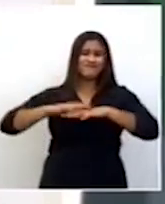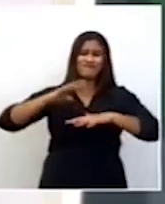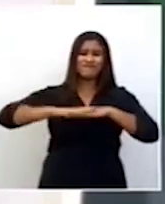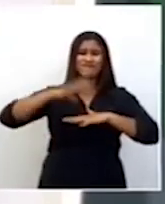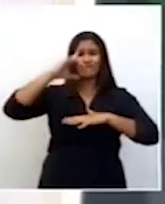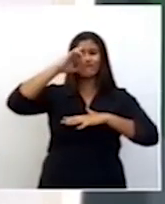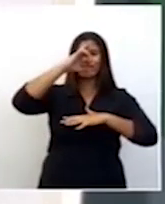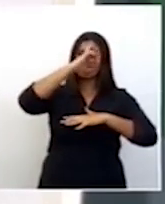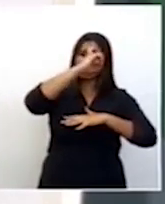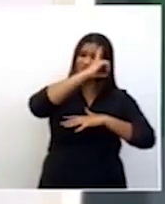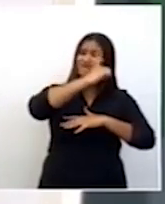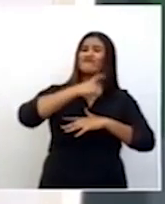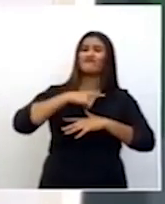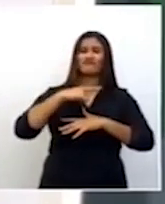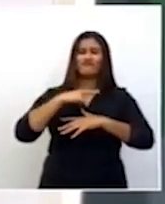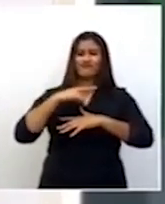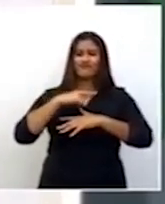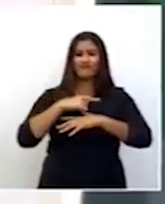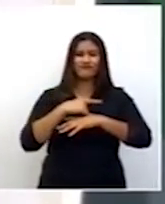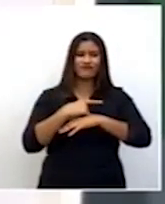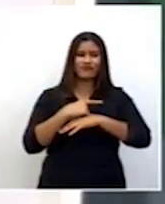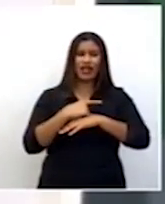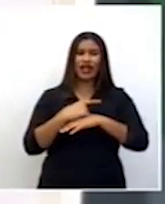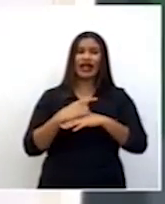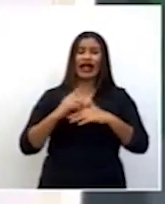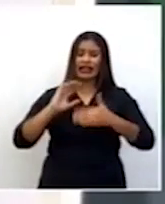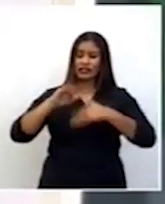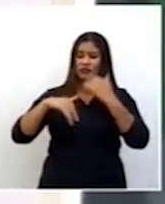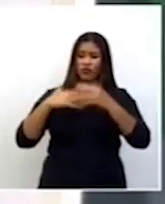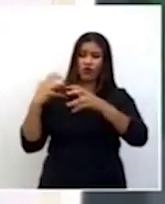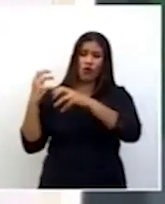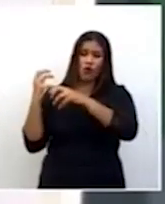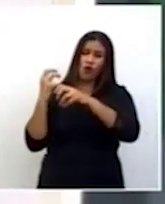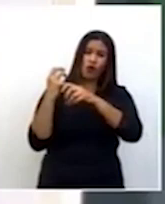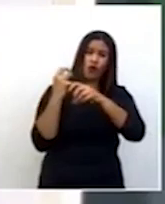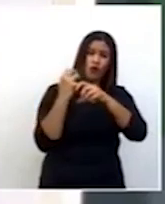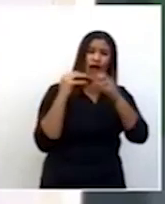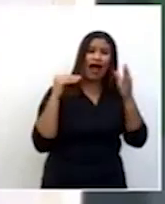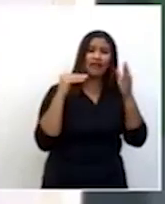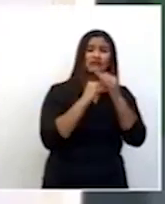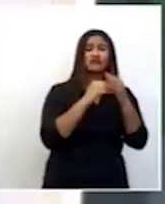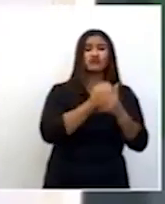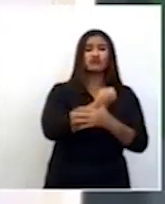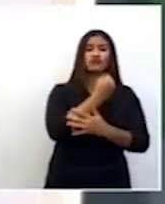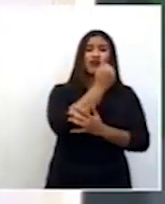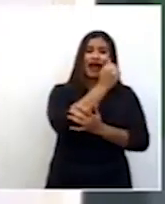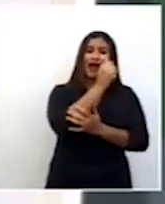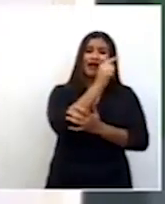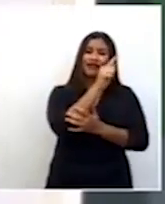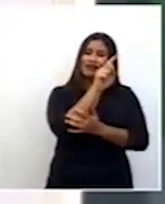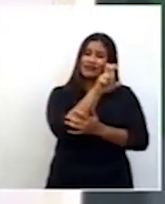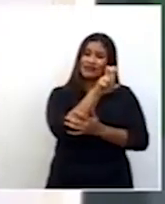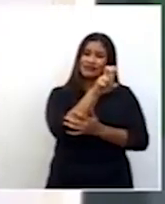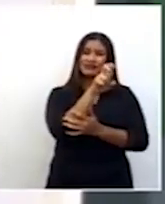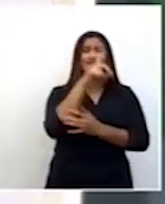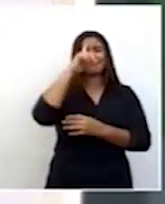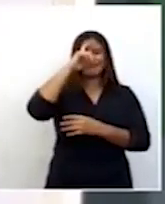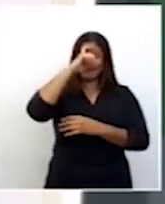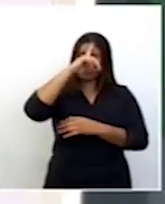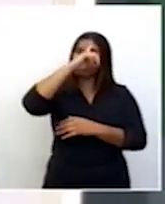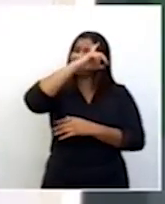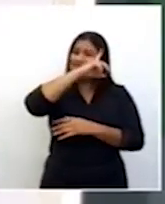Imagina somar, então, até o A15. É muito trabalho. Então, para vocês vai aparecer uma